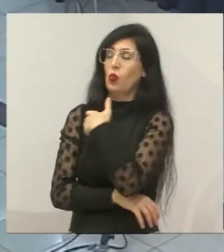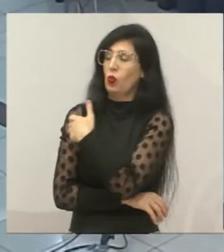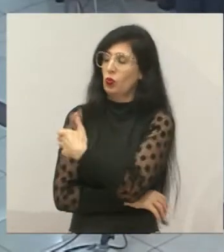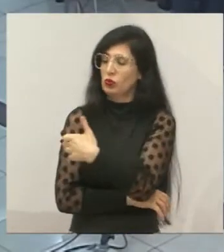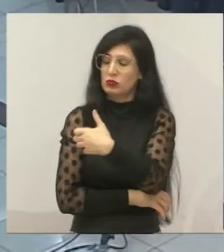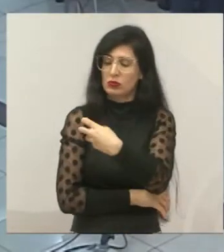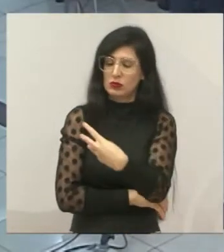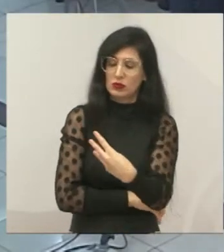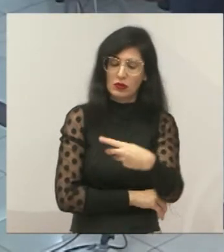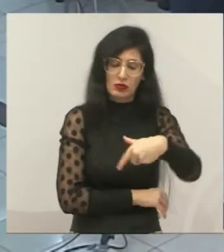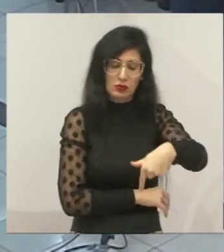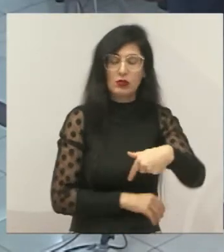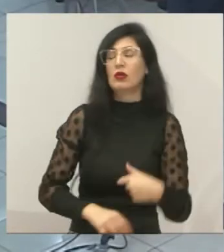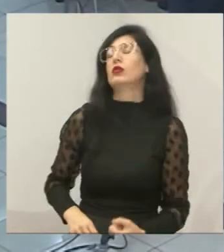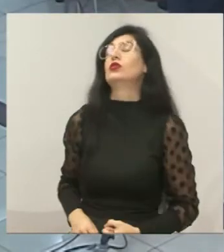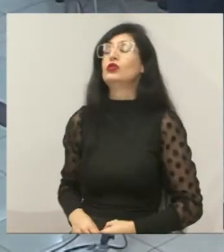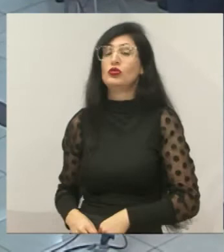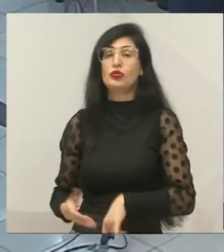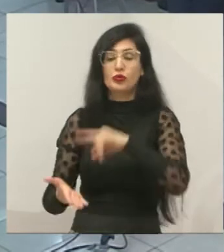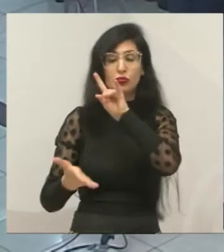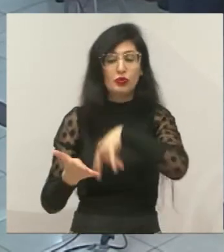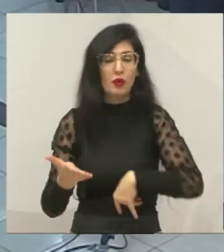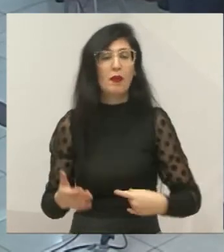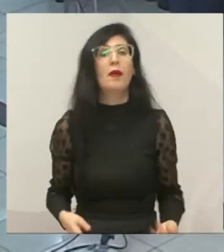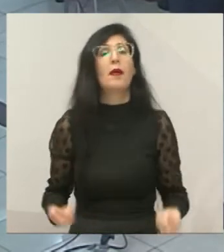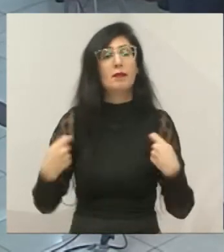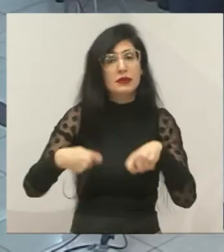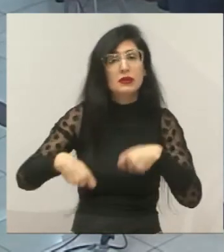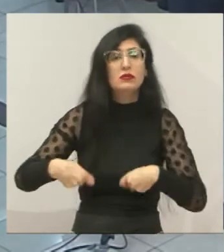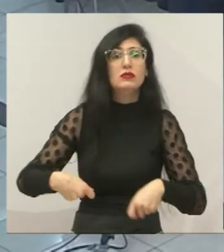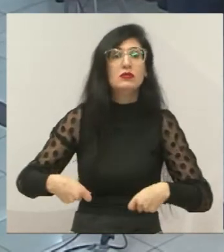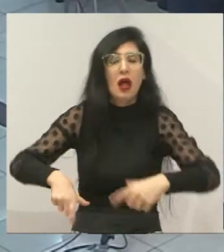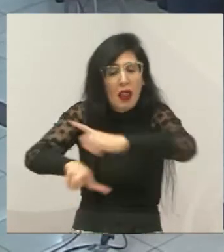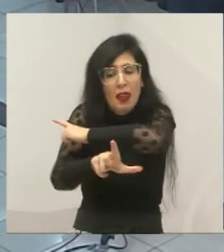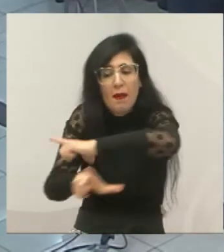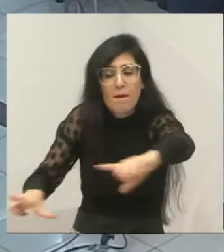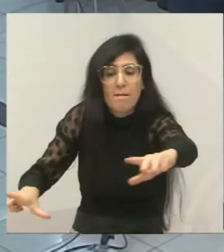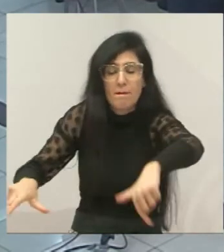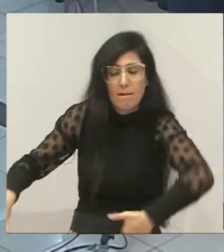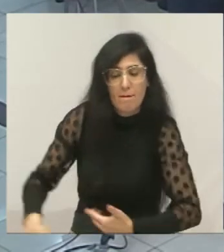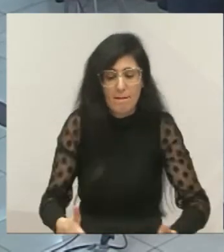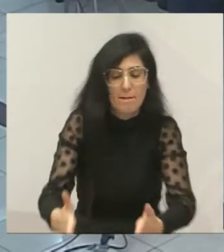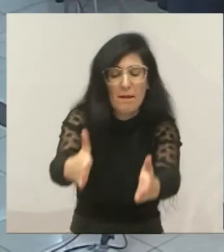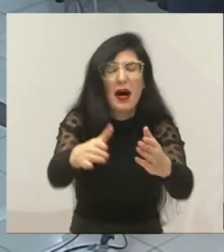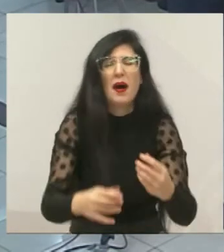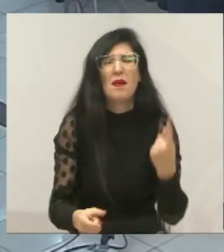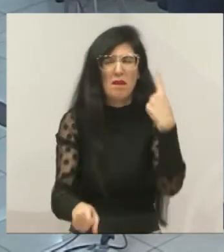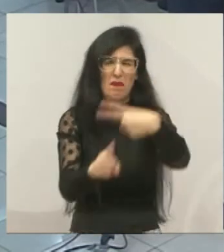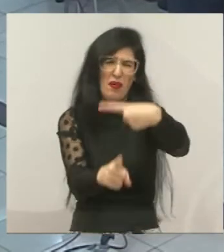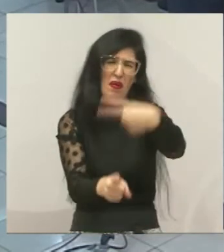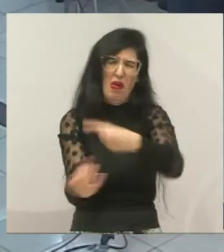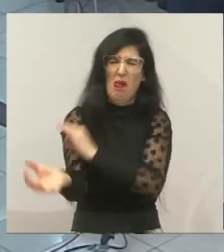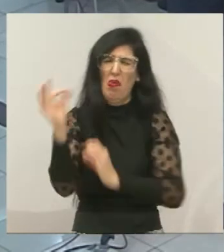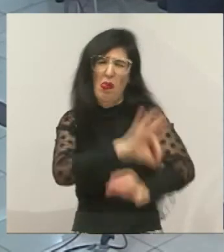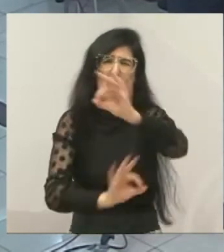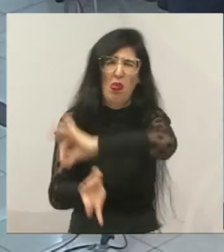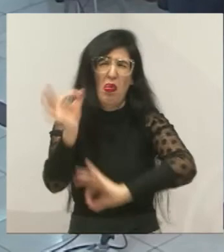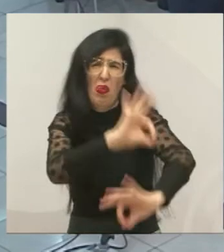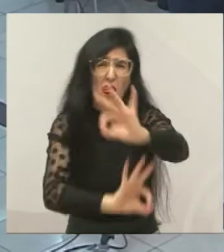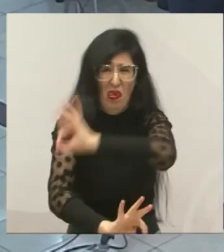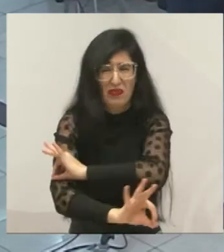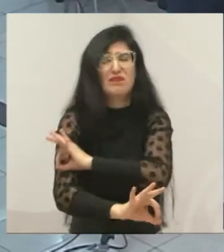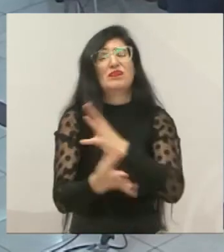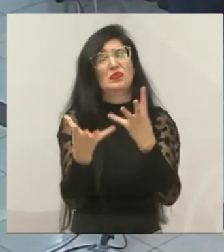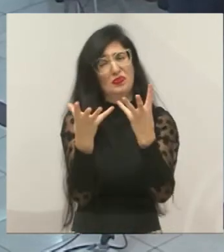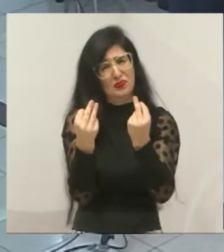pedindo a programação das limpezas do córrego por conta dos pernilongos mesmo, porque senão se joga